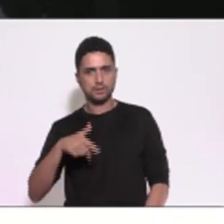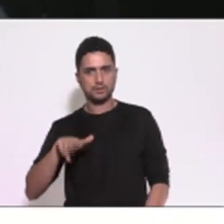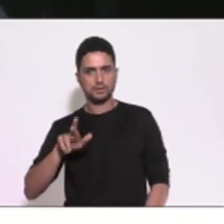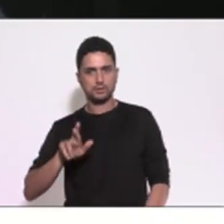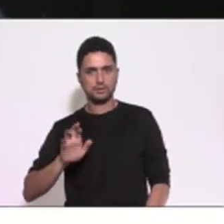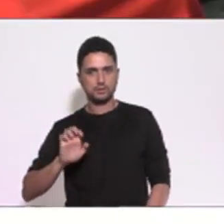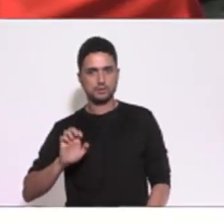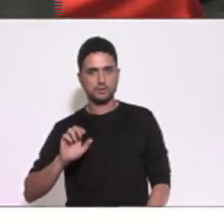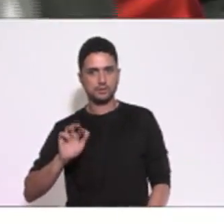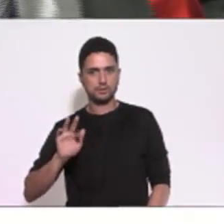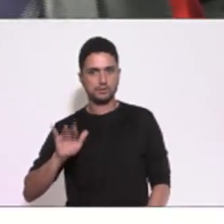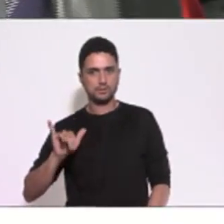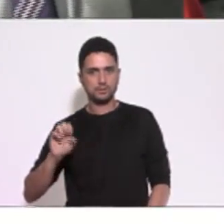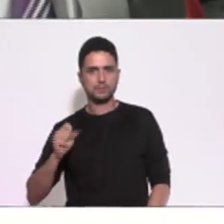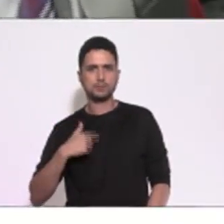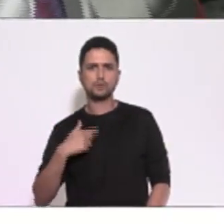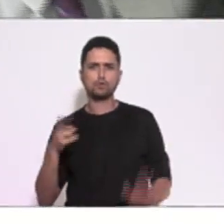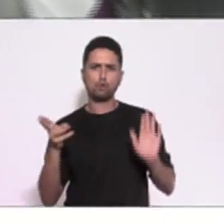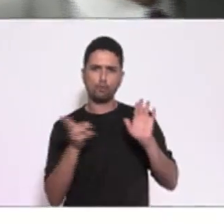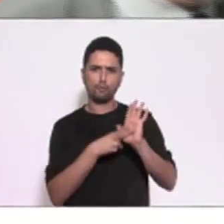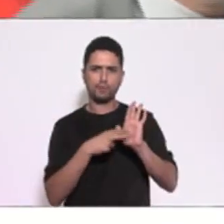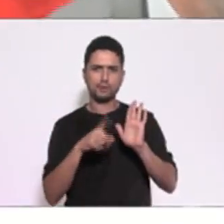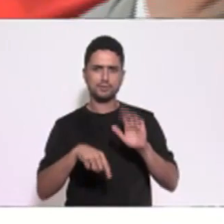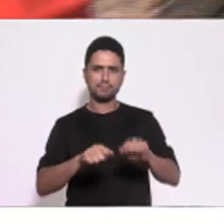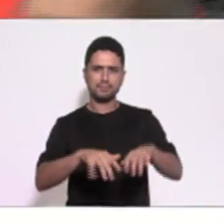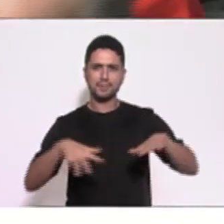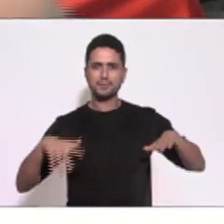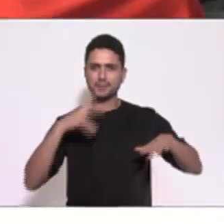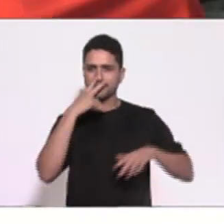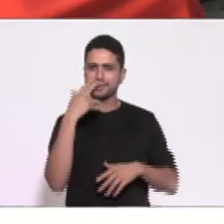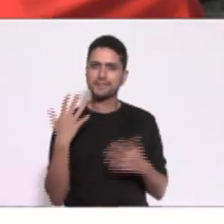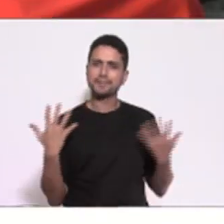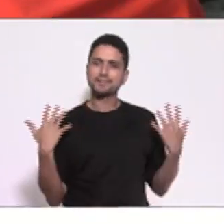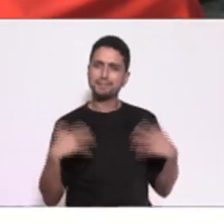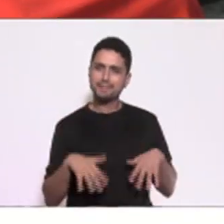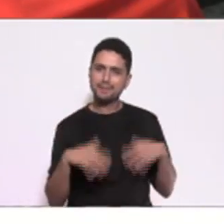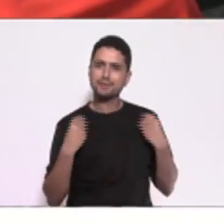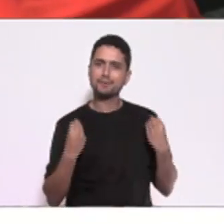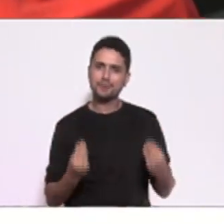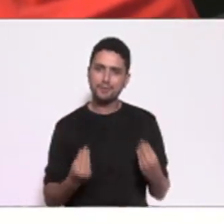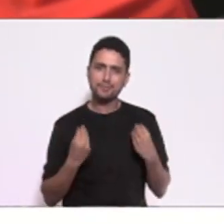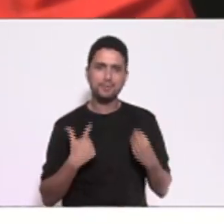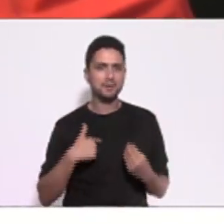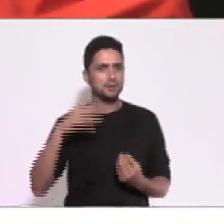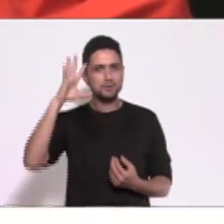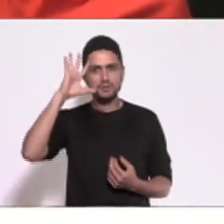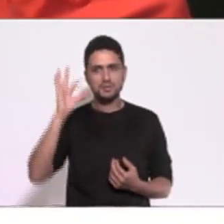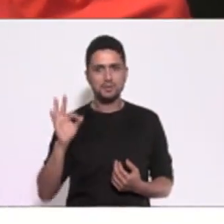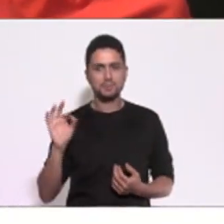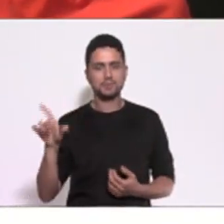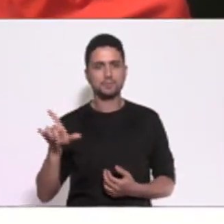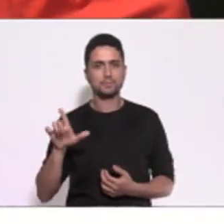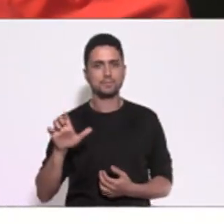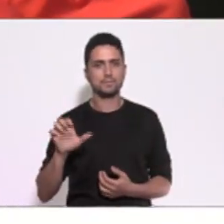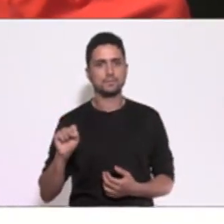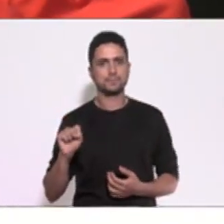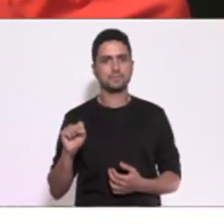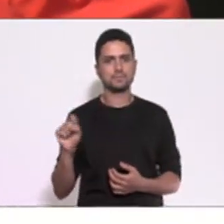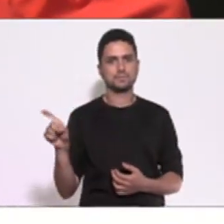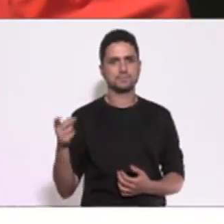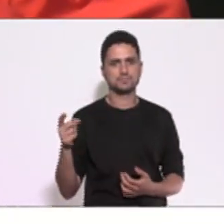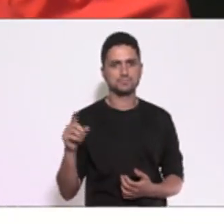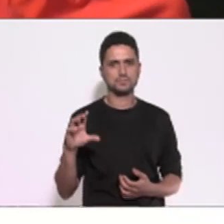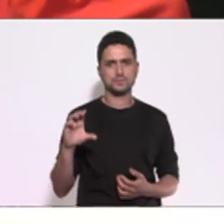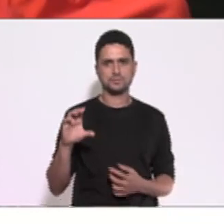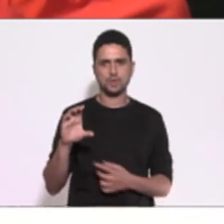presidente, eu confesso que o parlamento é um negócio extraordinário. Eu nunca faria ideia que a Ascobal, ou Cobai, sei lá, não sei como é